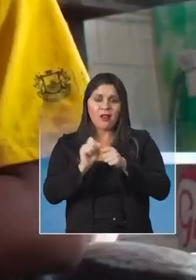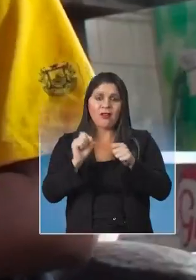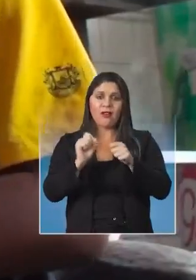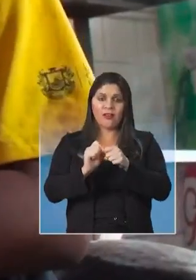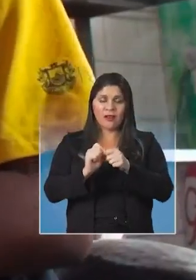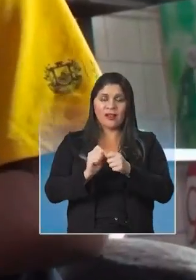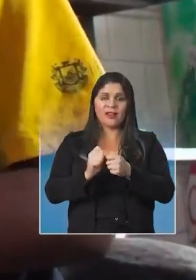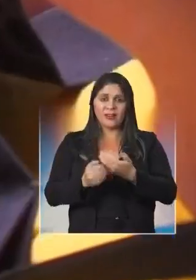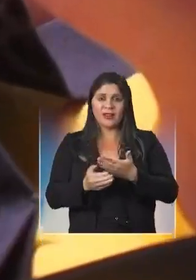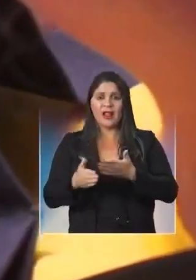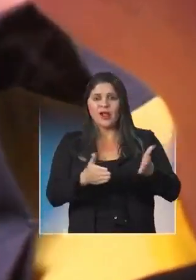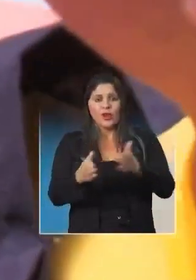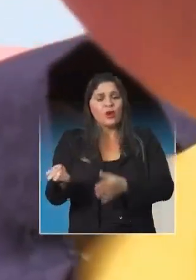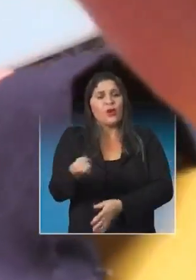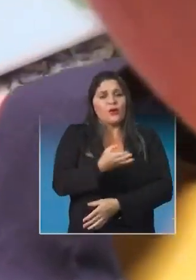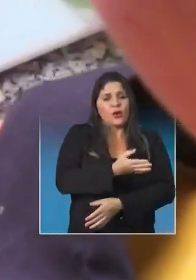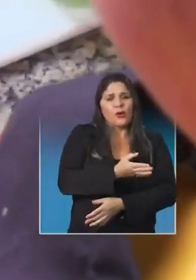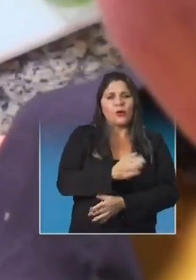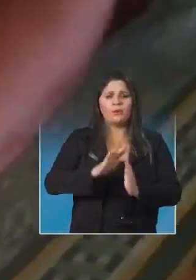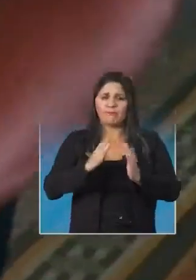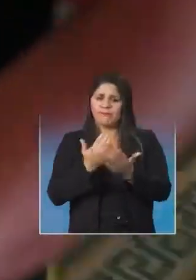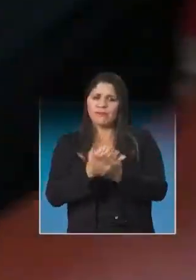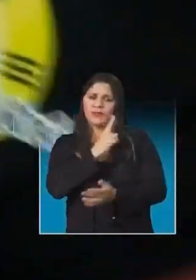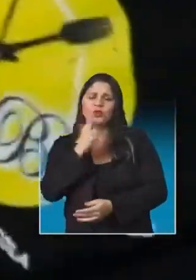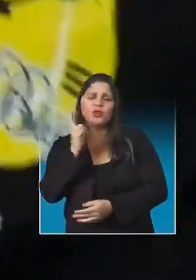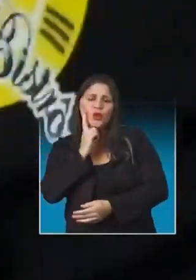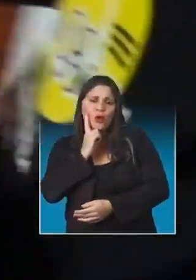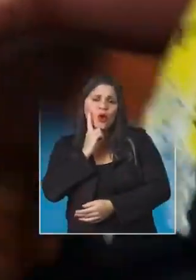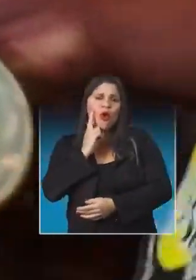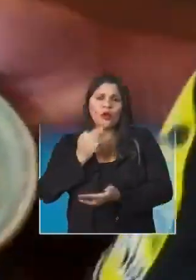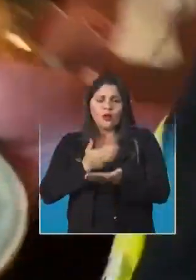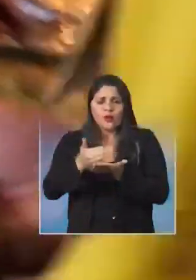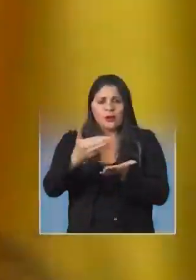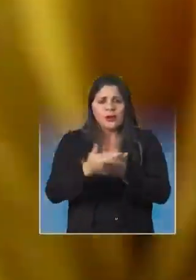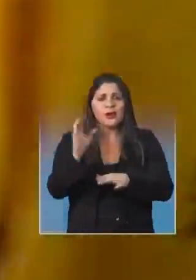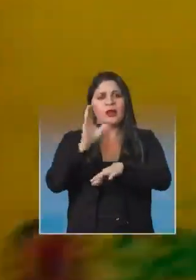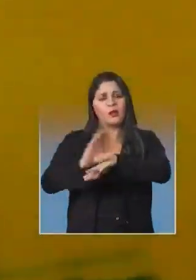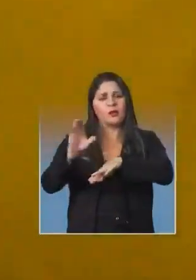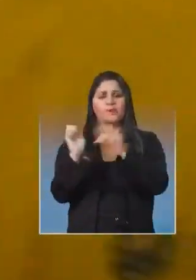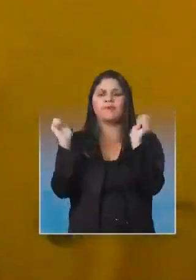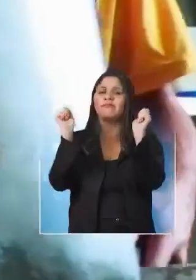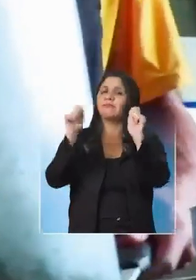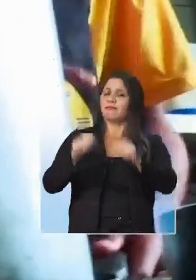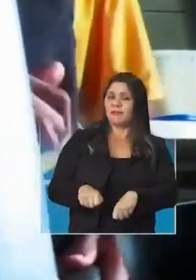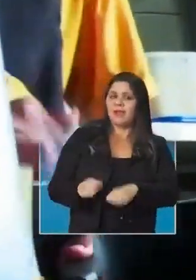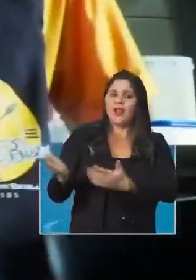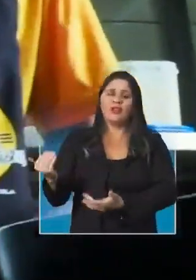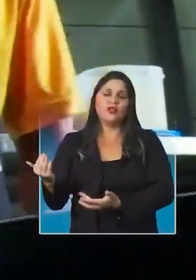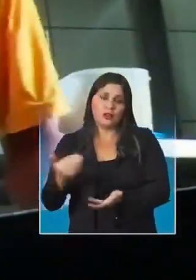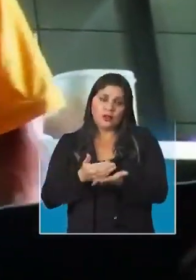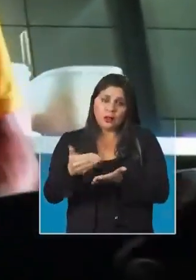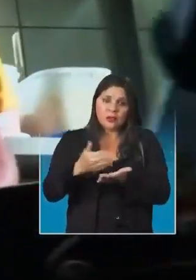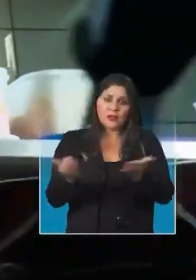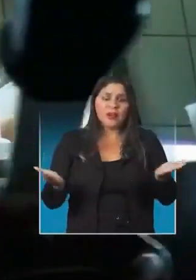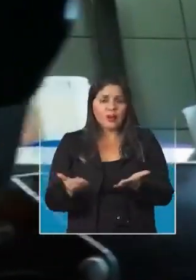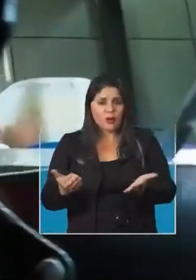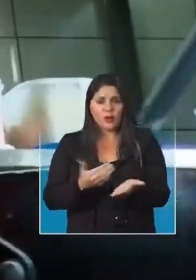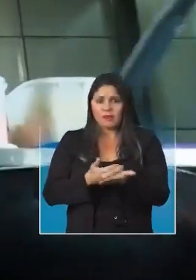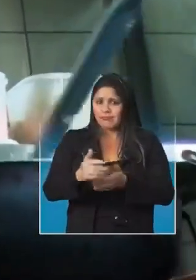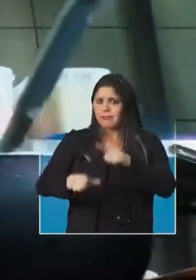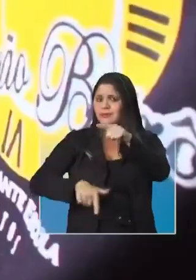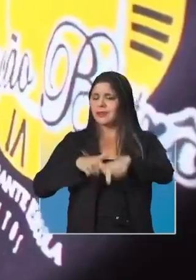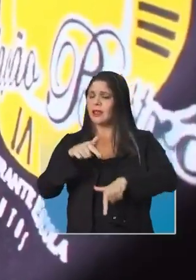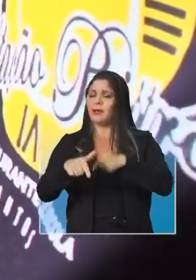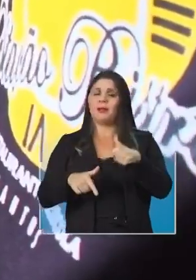programa Novo Rumo, né, que é o projeto social do Restaurante Escola, onde eu ingressei ali, né, que é um curso de capacitação, né, para os jovens que estão começando agora para ingressar no mercado